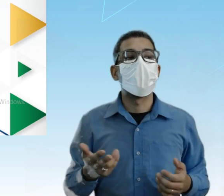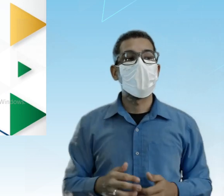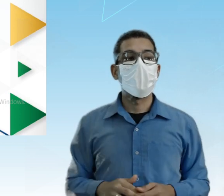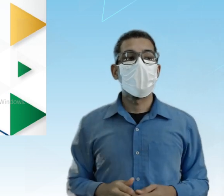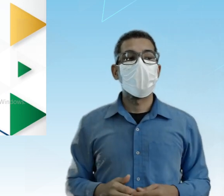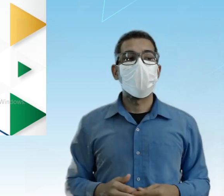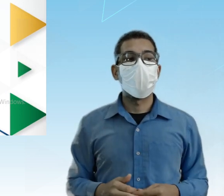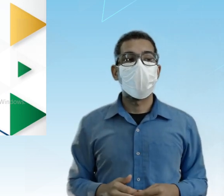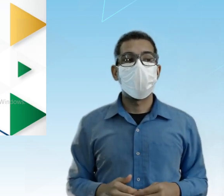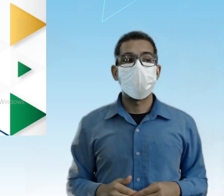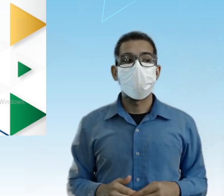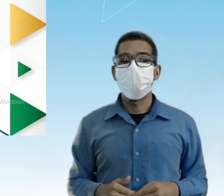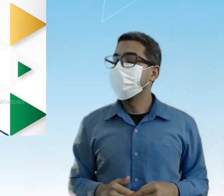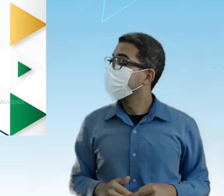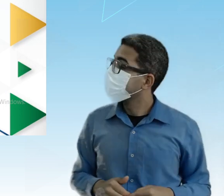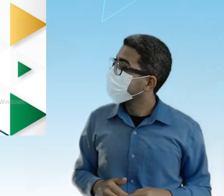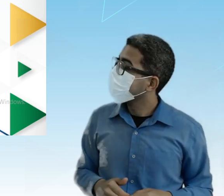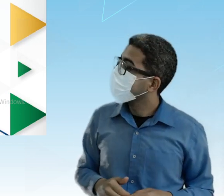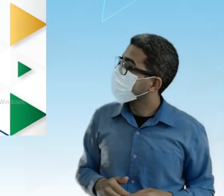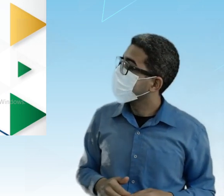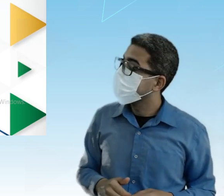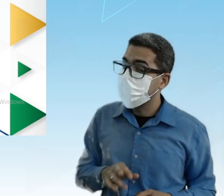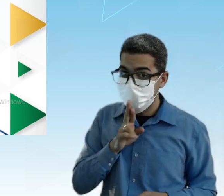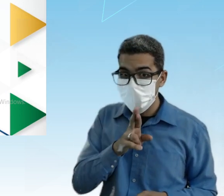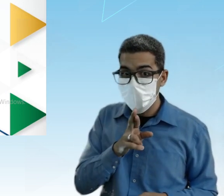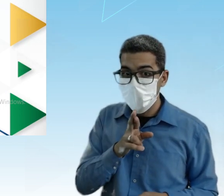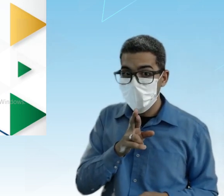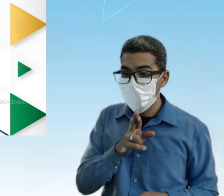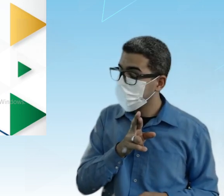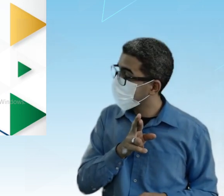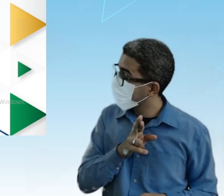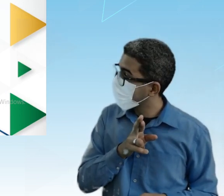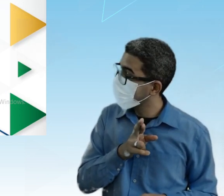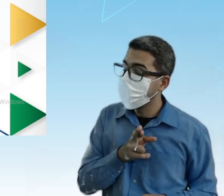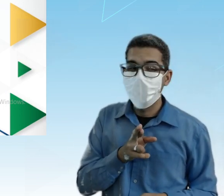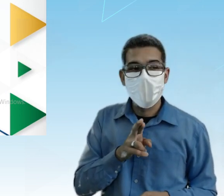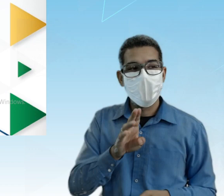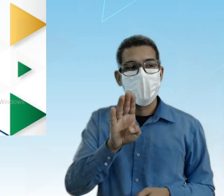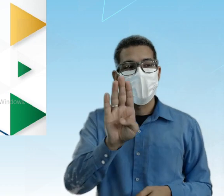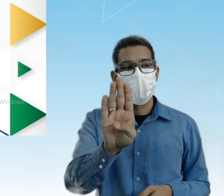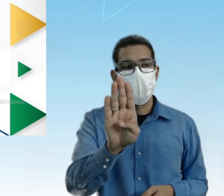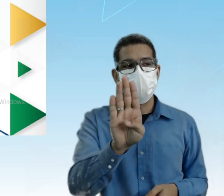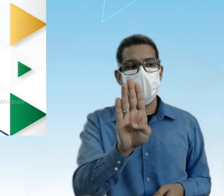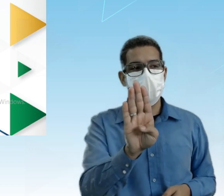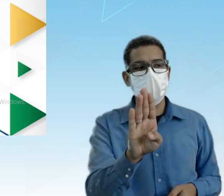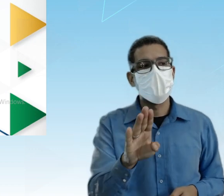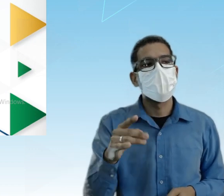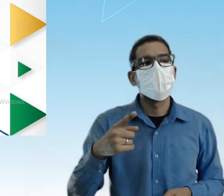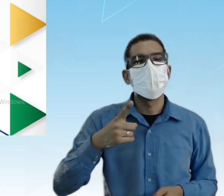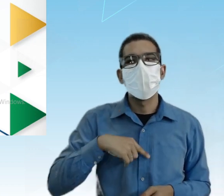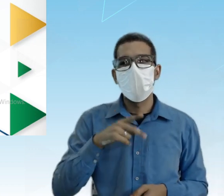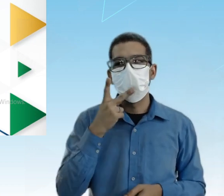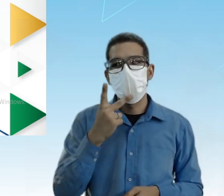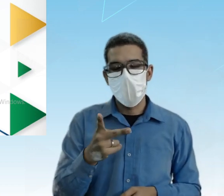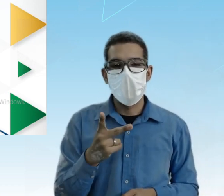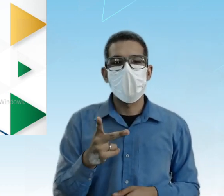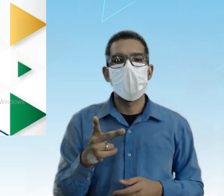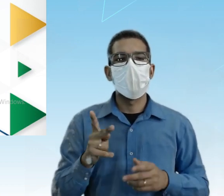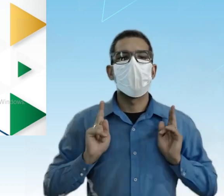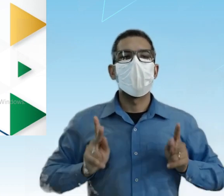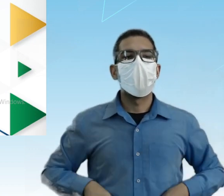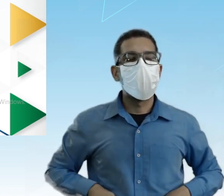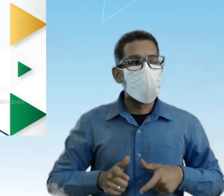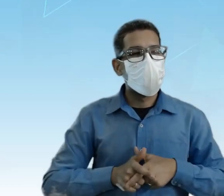meus amores? Posso dizer? Letra B. Então, quando falamos que um lugar é